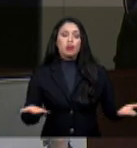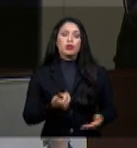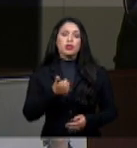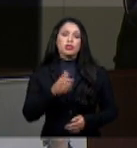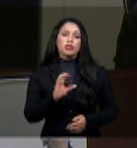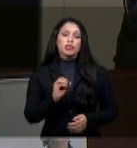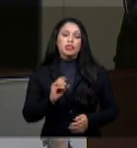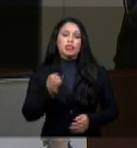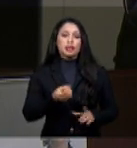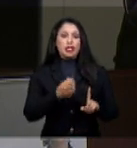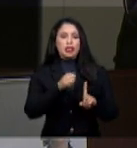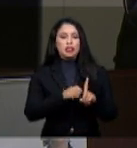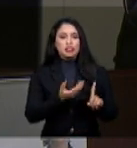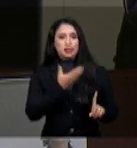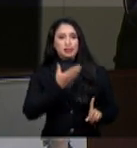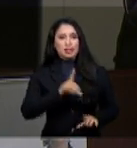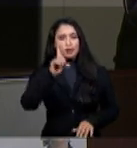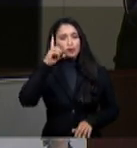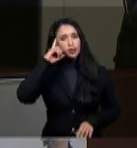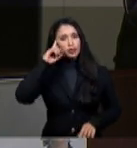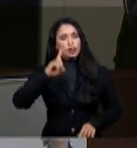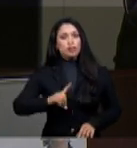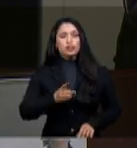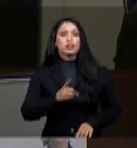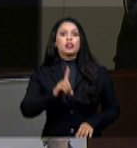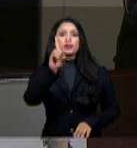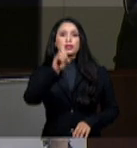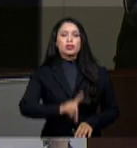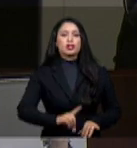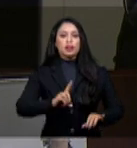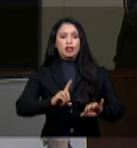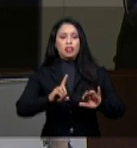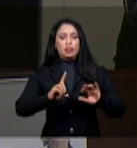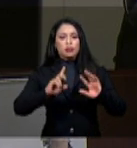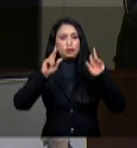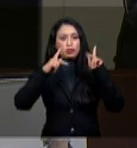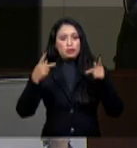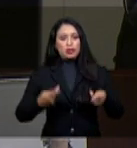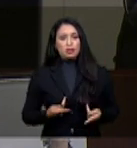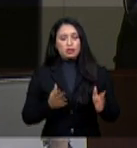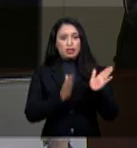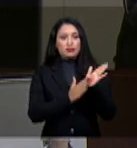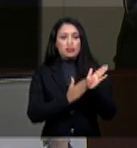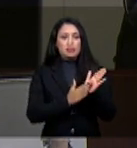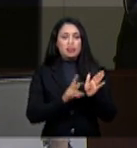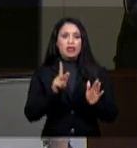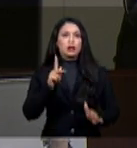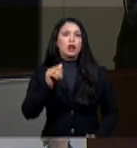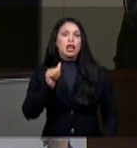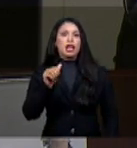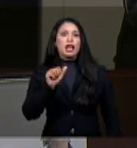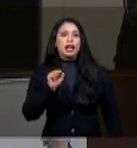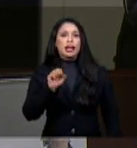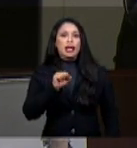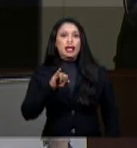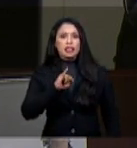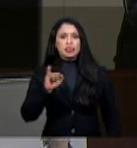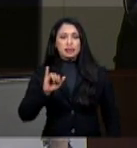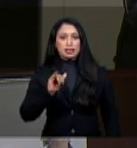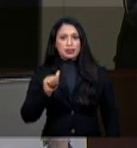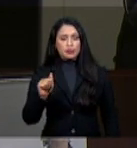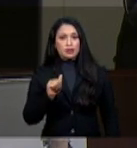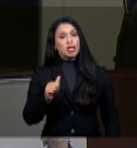dezembro, Dia dos Direitos Humanos, aniversário de Cássia Eller. Dedico minha fala à memória de Marielle